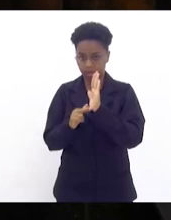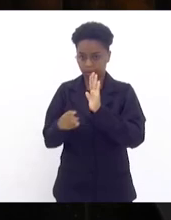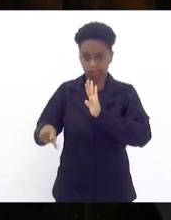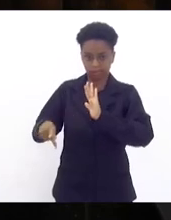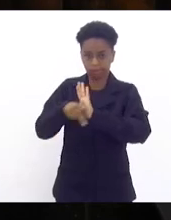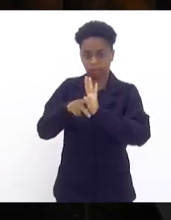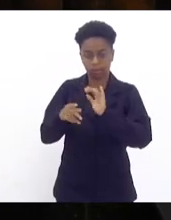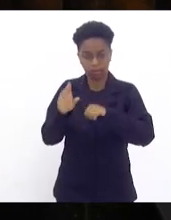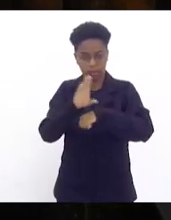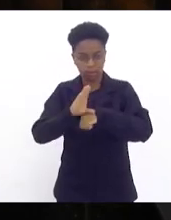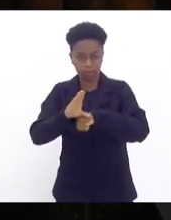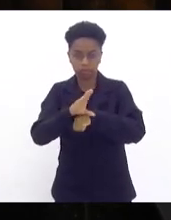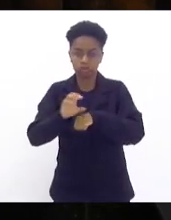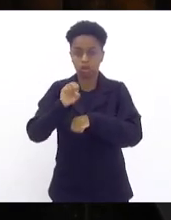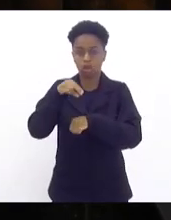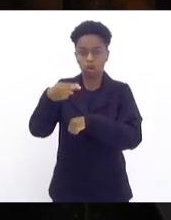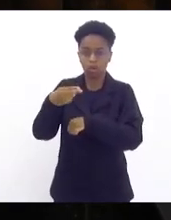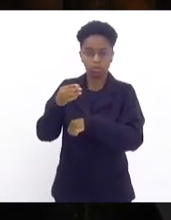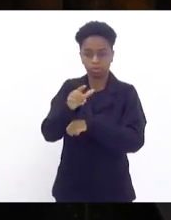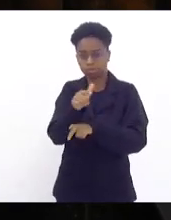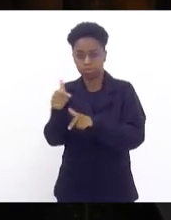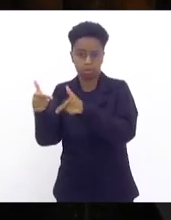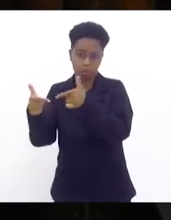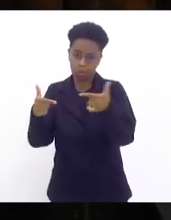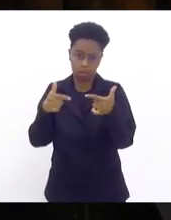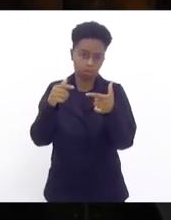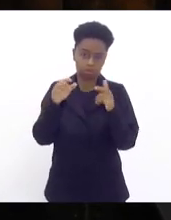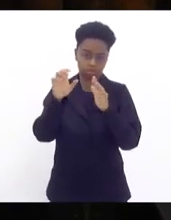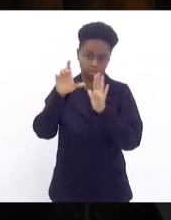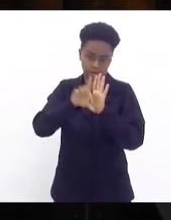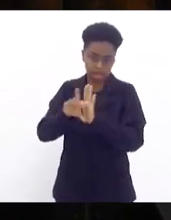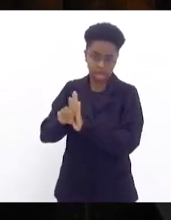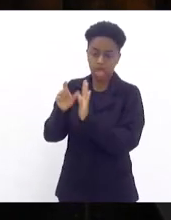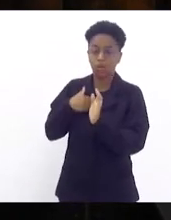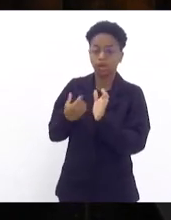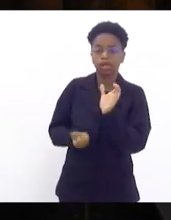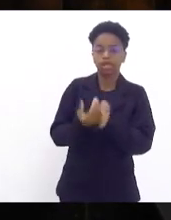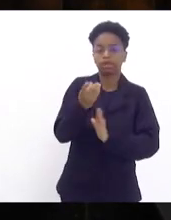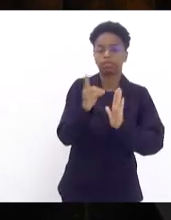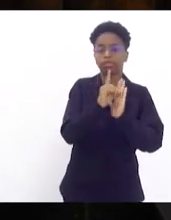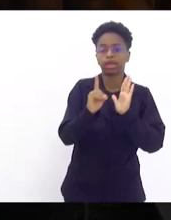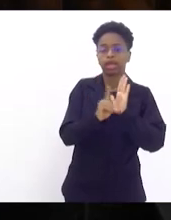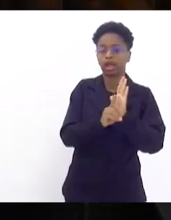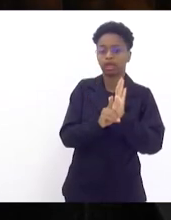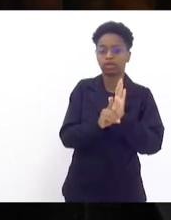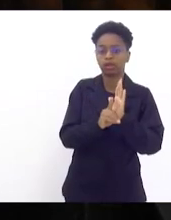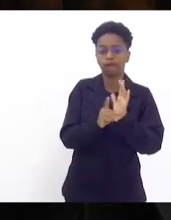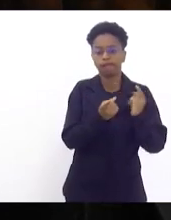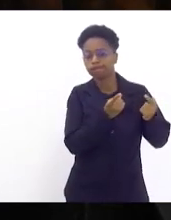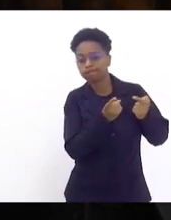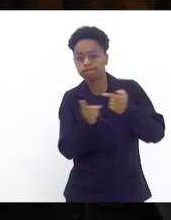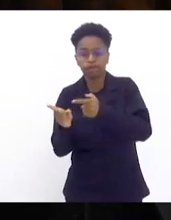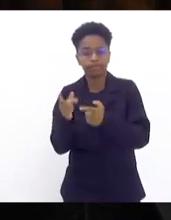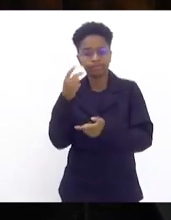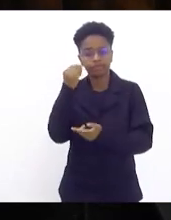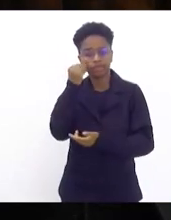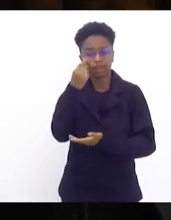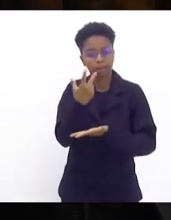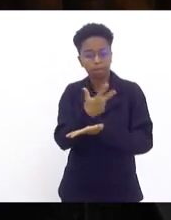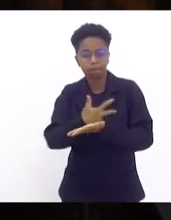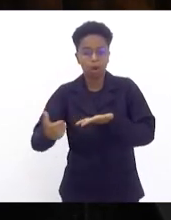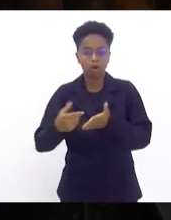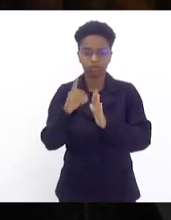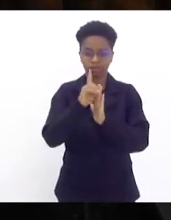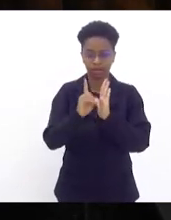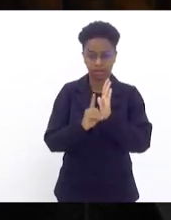constitucionais infra constitucionais eu faço um decreto legislativo para caçar esse decreto e